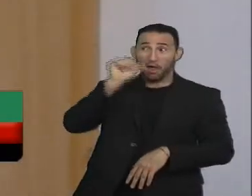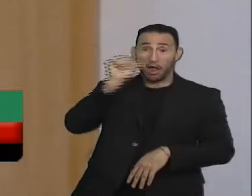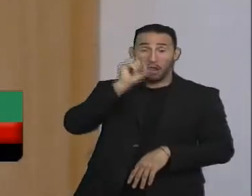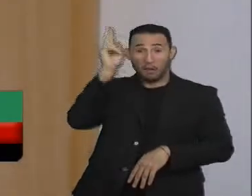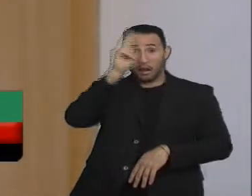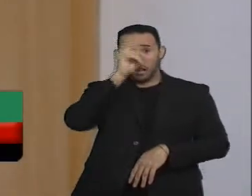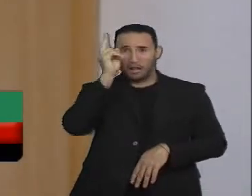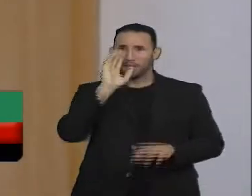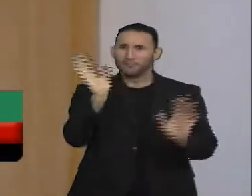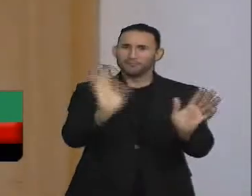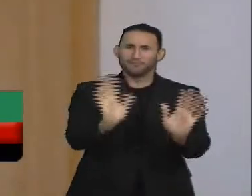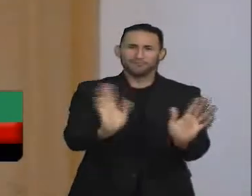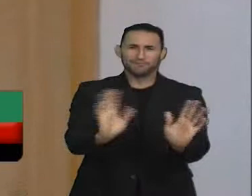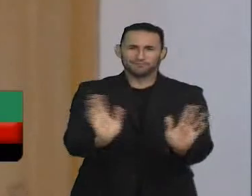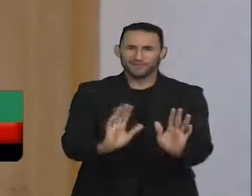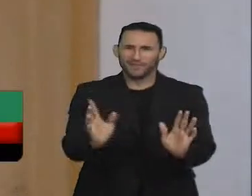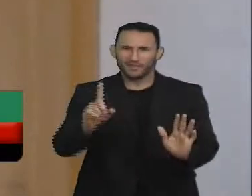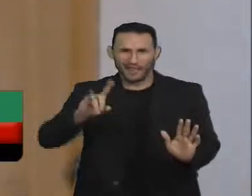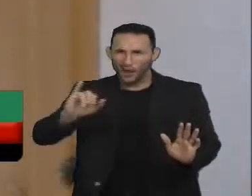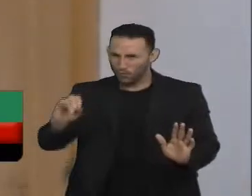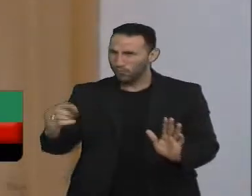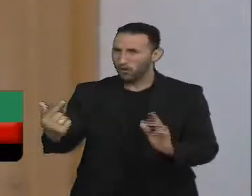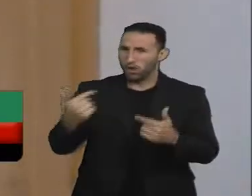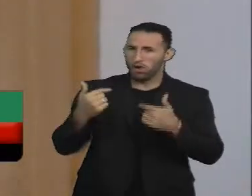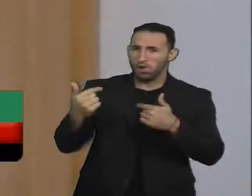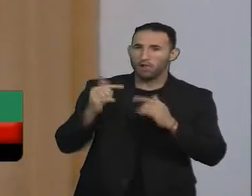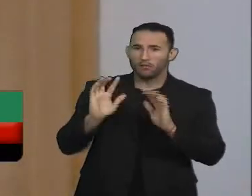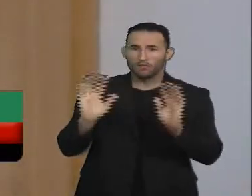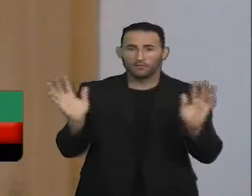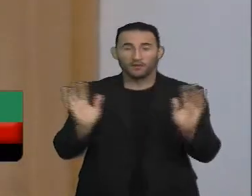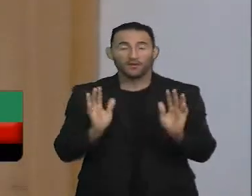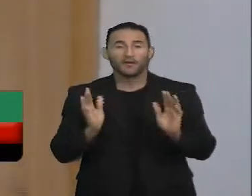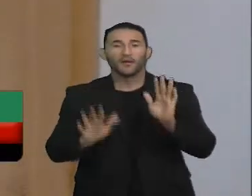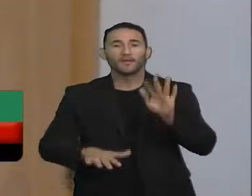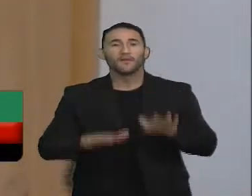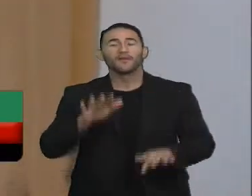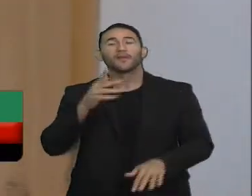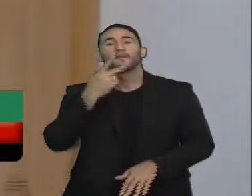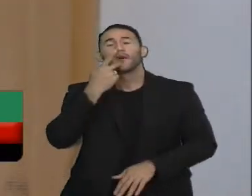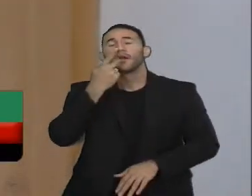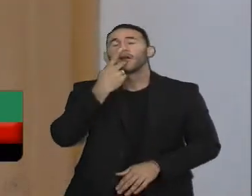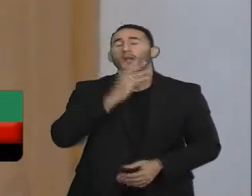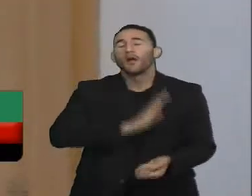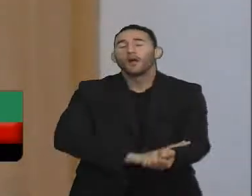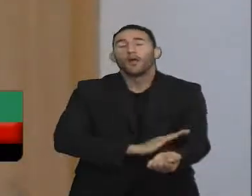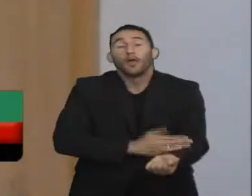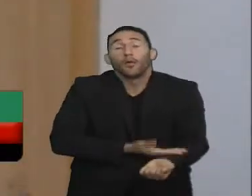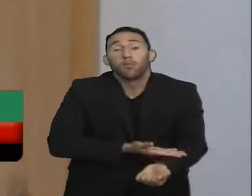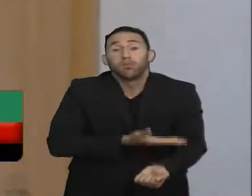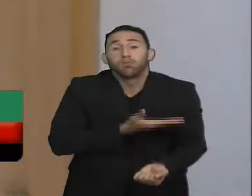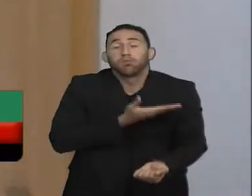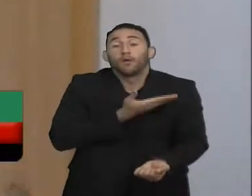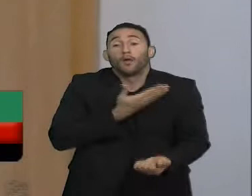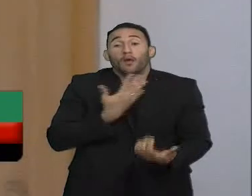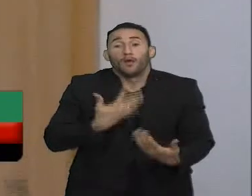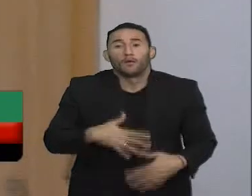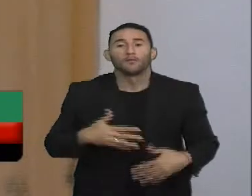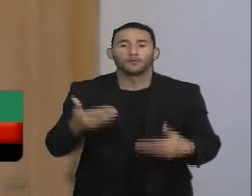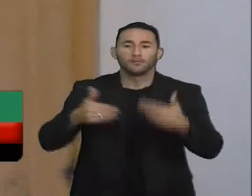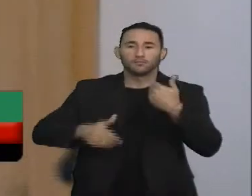que o Delpteor ia tirar isso. Mas não é, não. Não é glicose, não. Chega ali, às vezes, mesmo, com a pressão alta. Sou muito bem